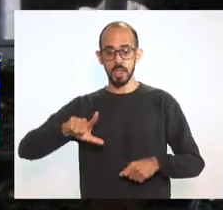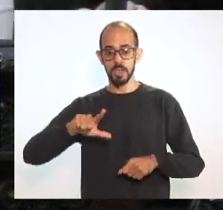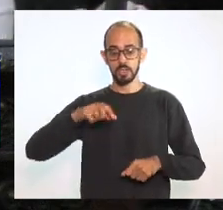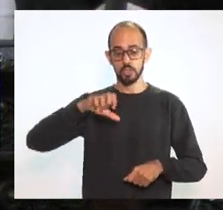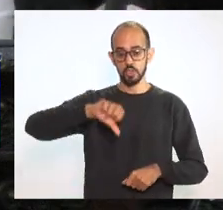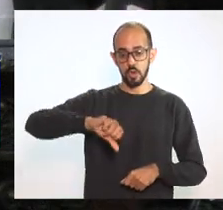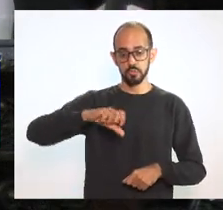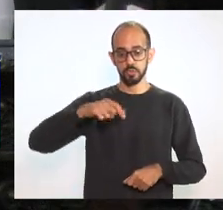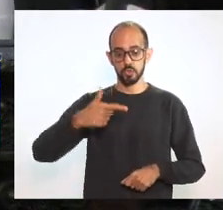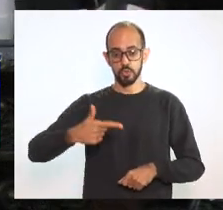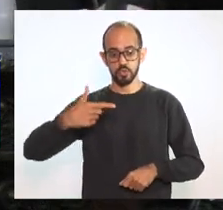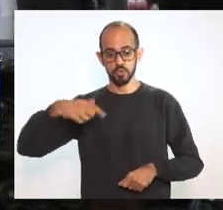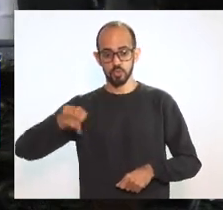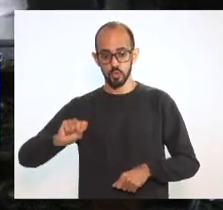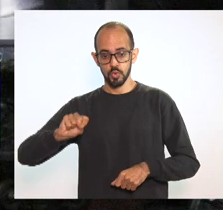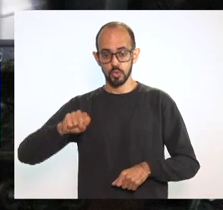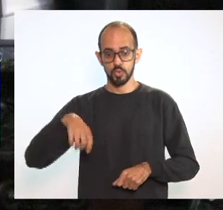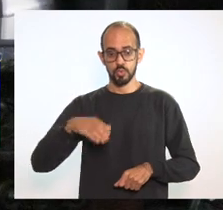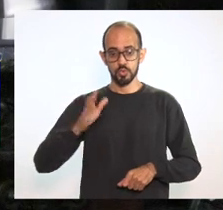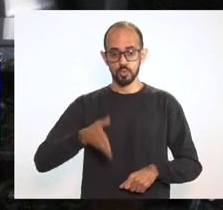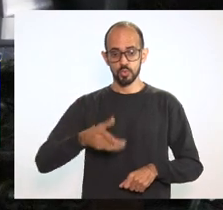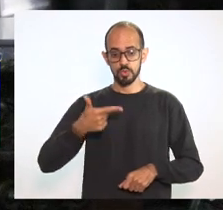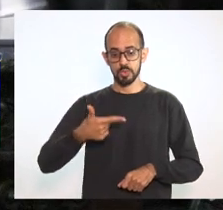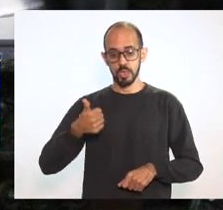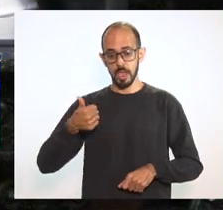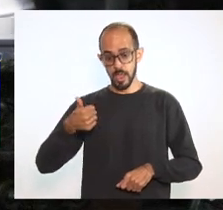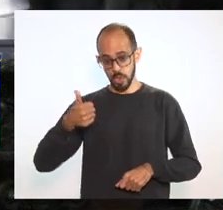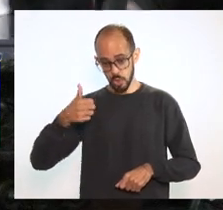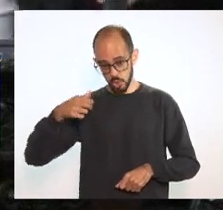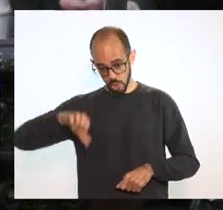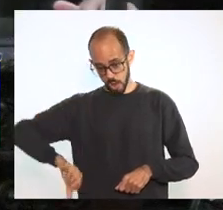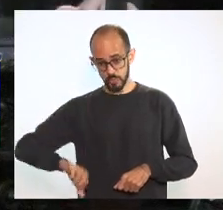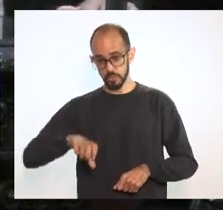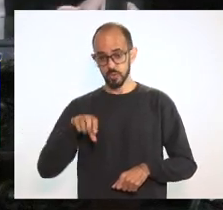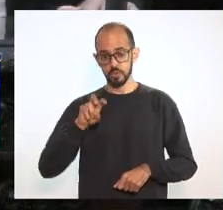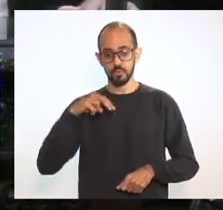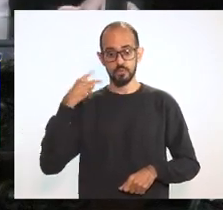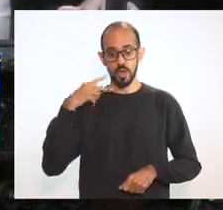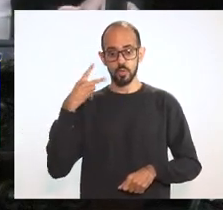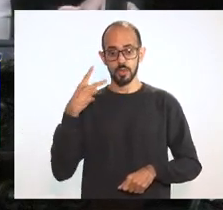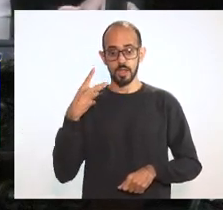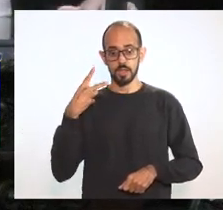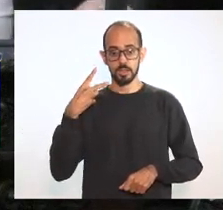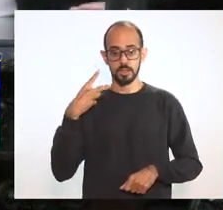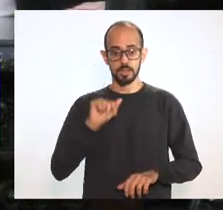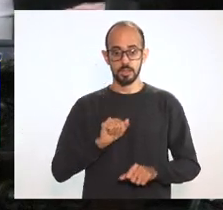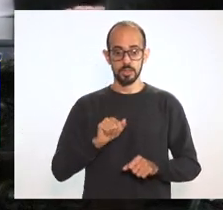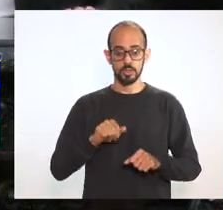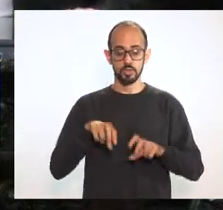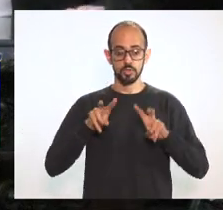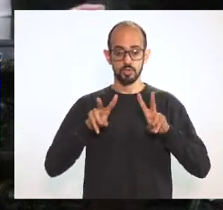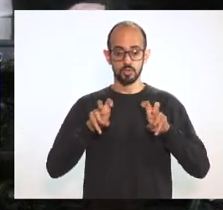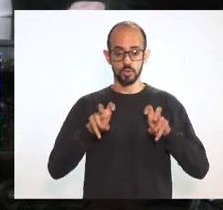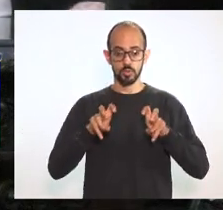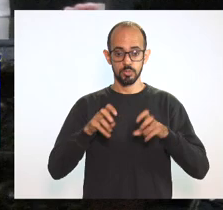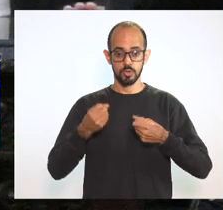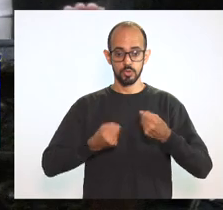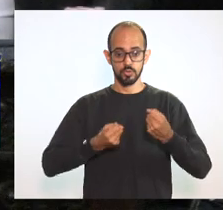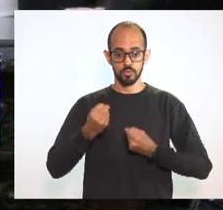928 de 19, de autoria do deputado Valdeque Carneiro, que dispõe sobre o rastreamento dos veículos e